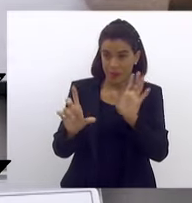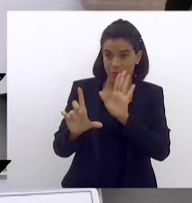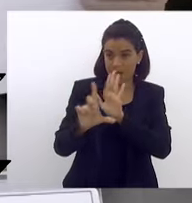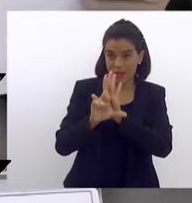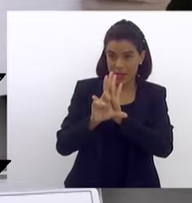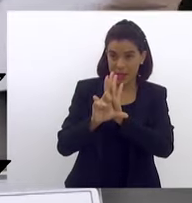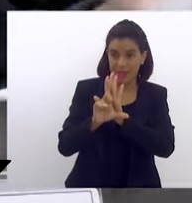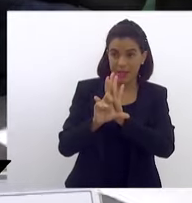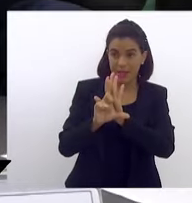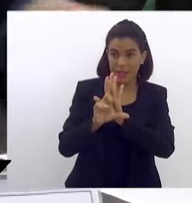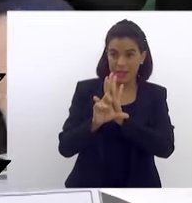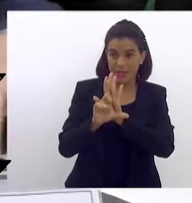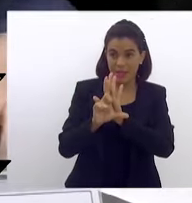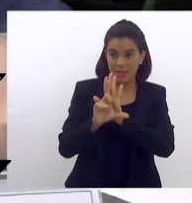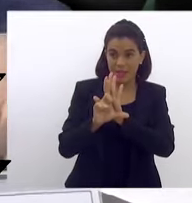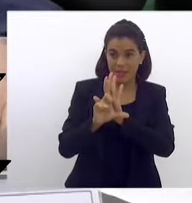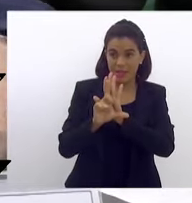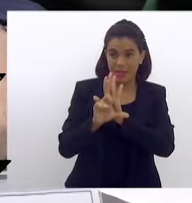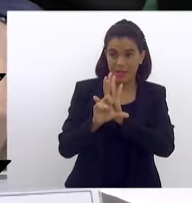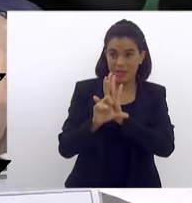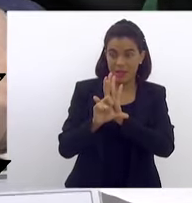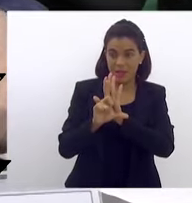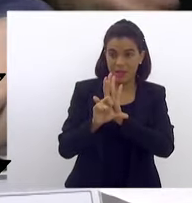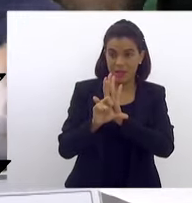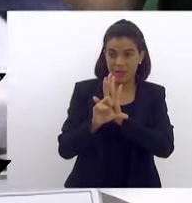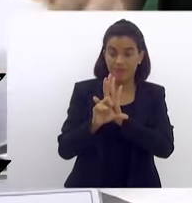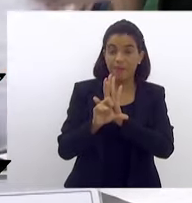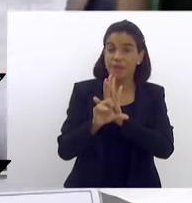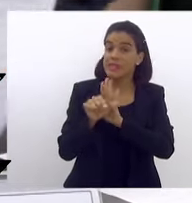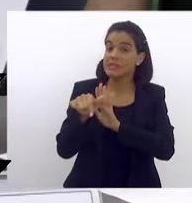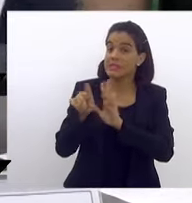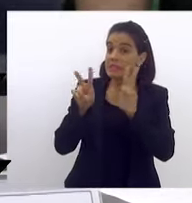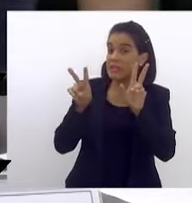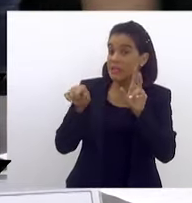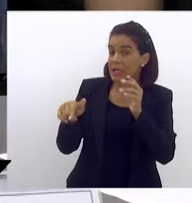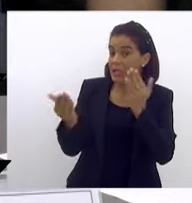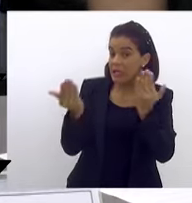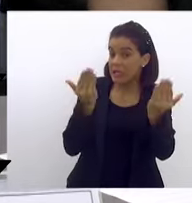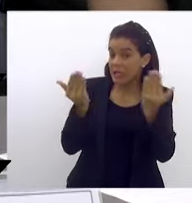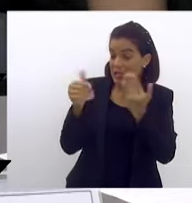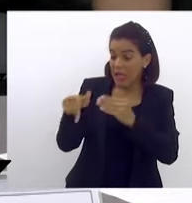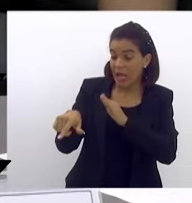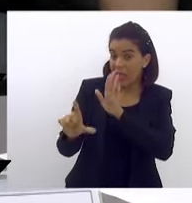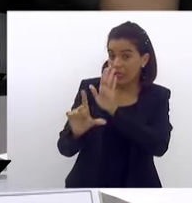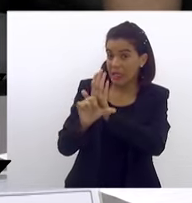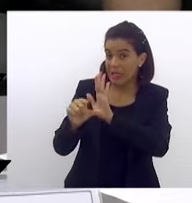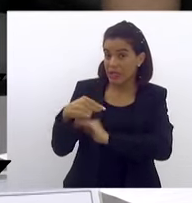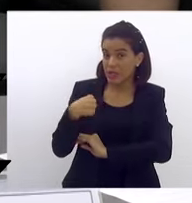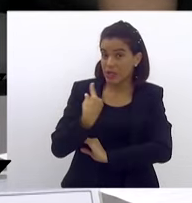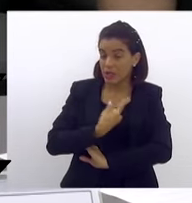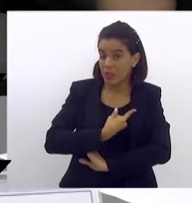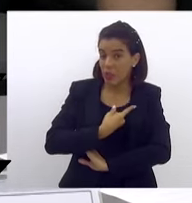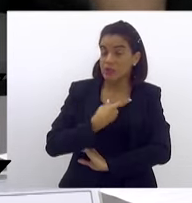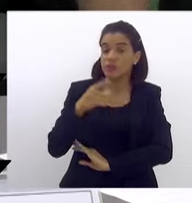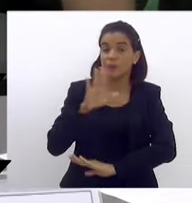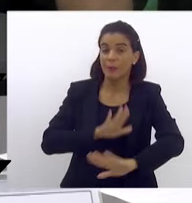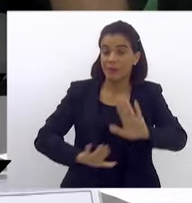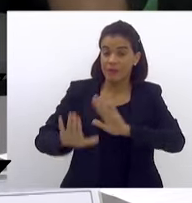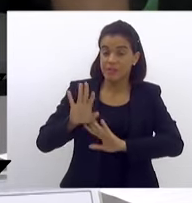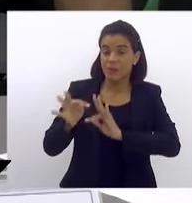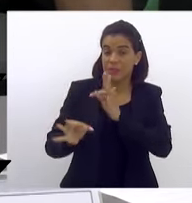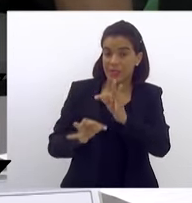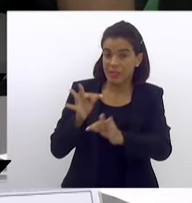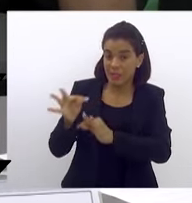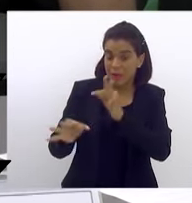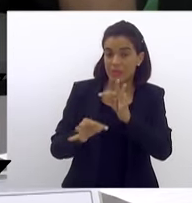de tá aqui em vista dessa lei Nossa dispõe sobre a prevenção tratamento